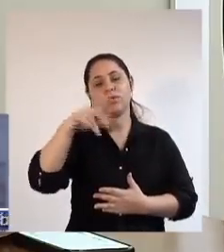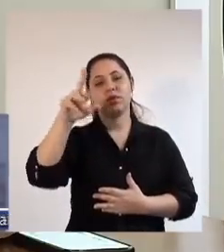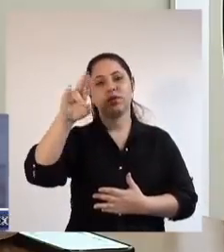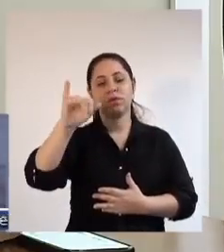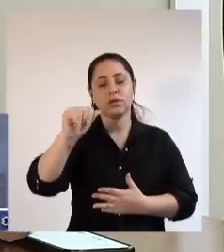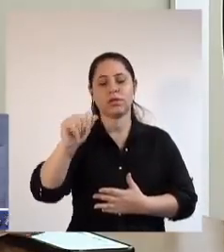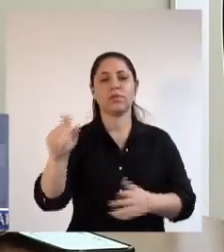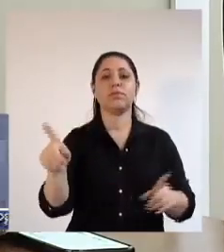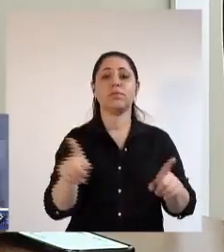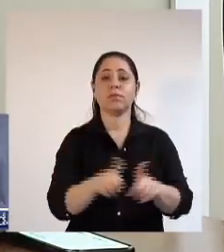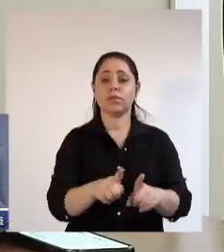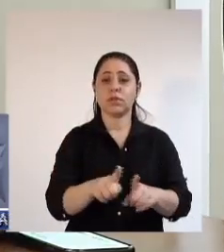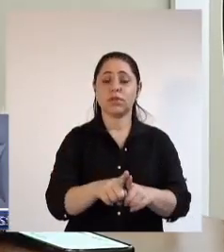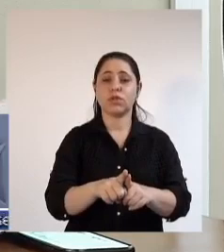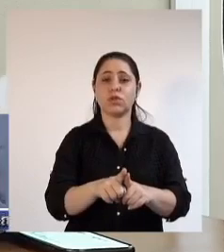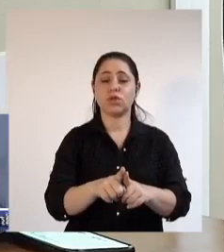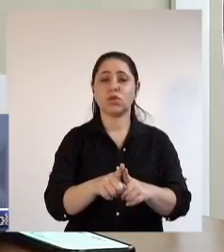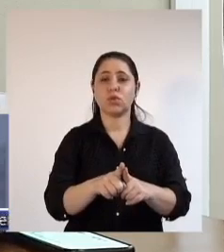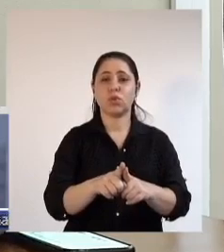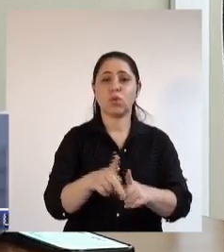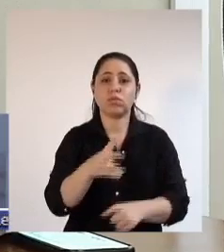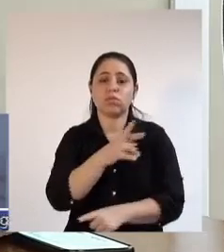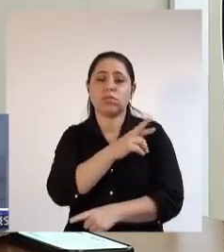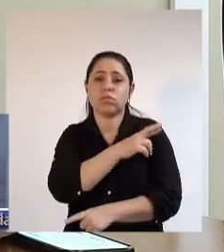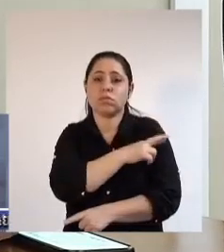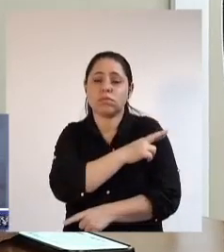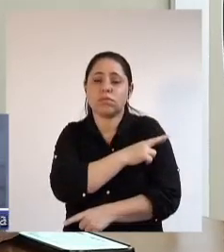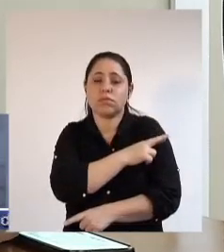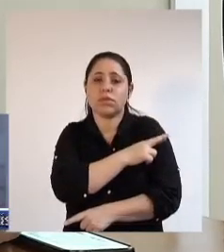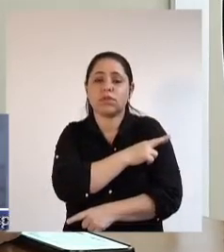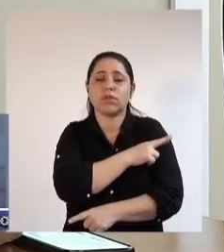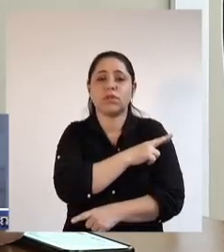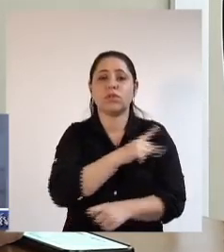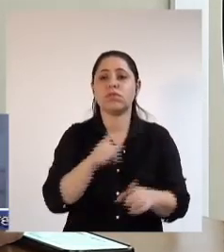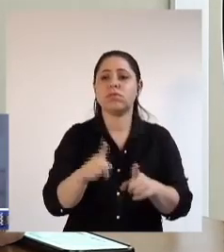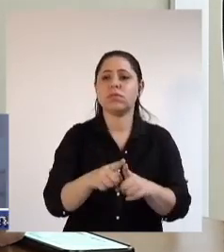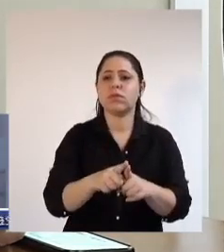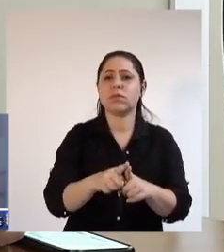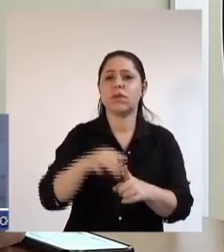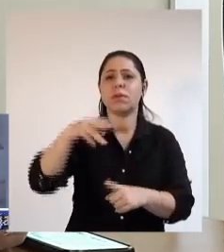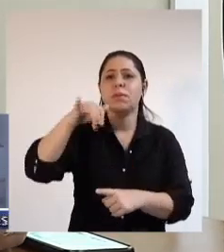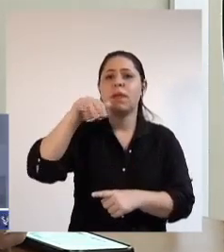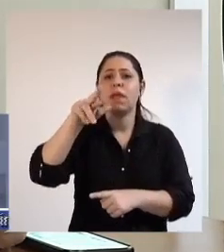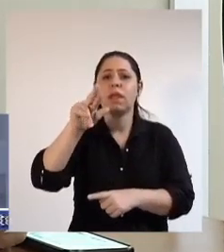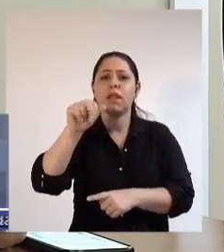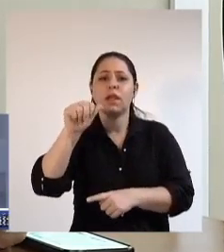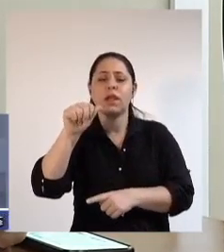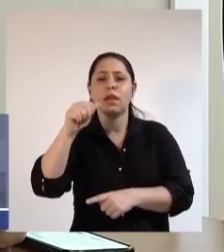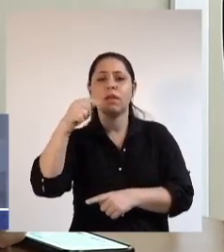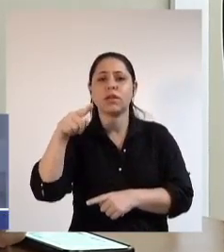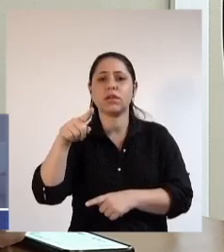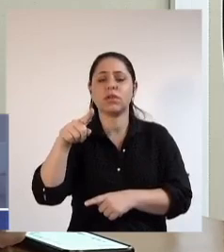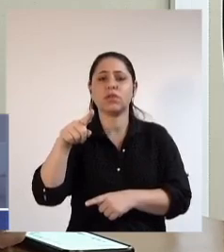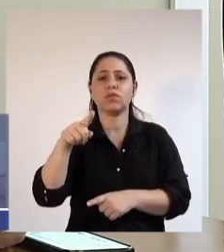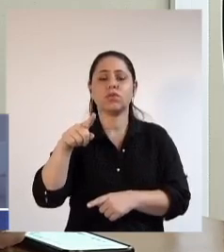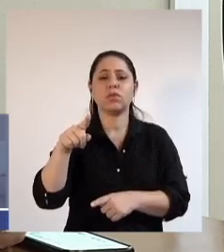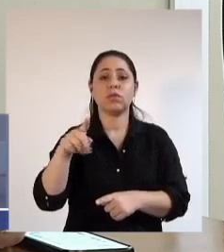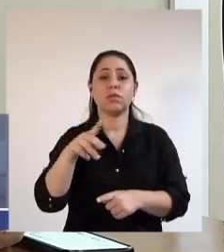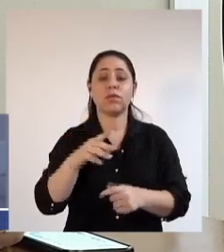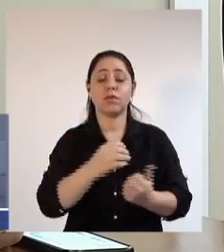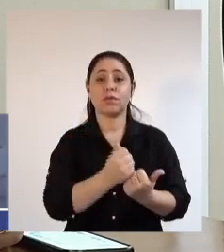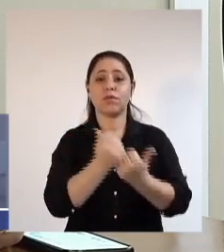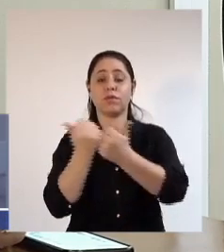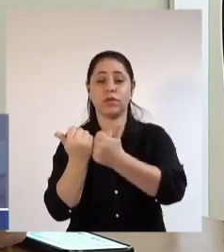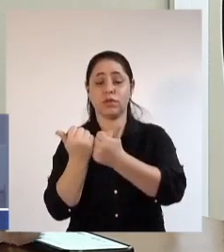palma gerente da unidade de conservação uma sul já foi citado senhora mirian dos santos vice-presidente